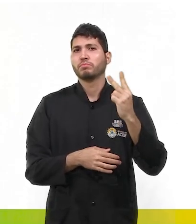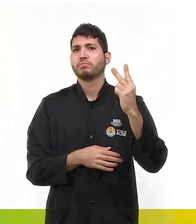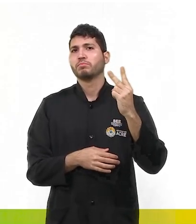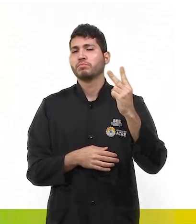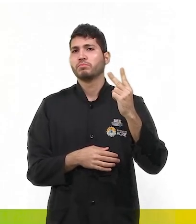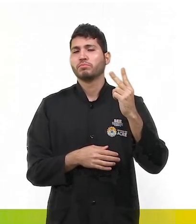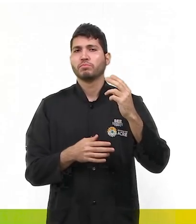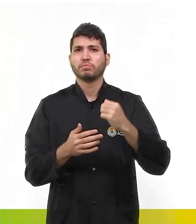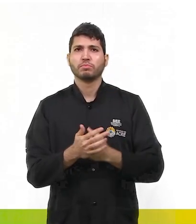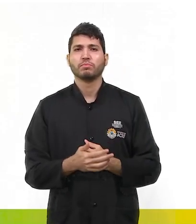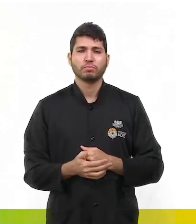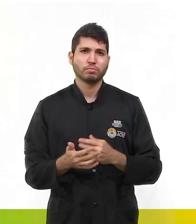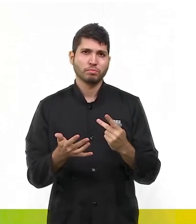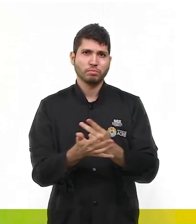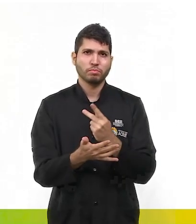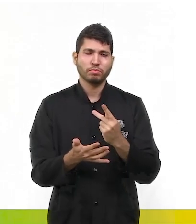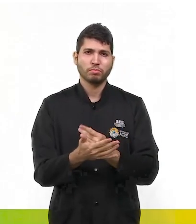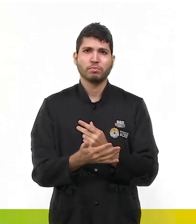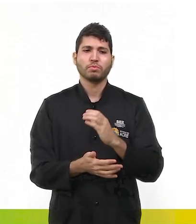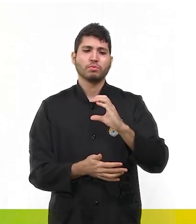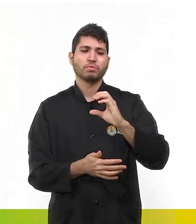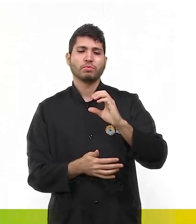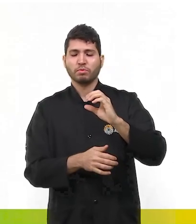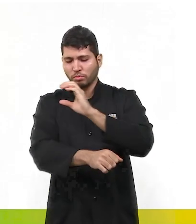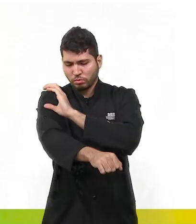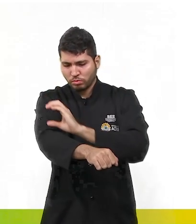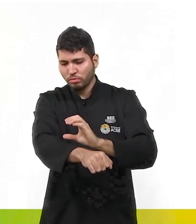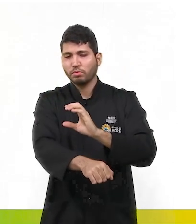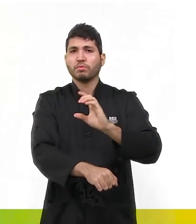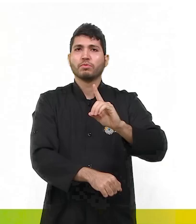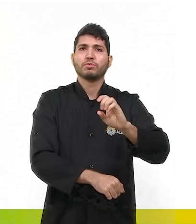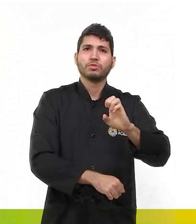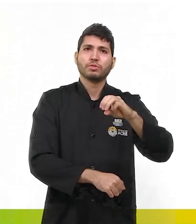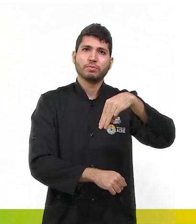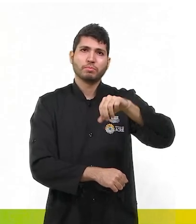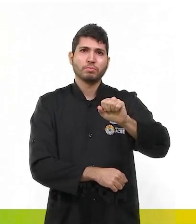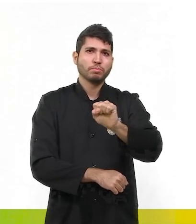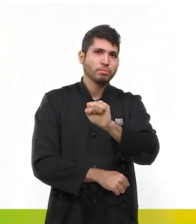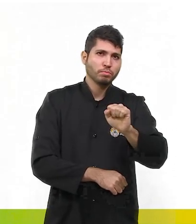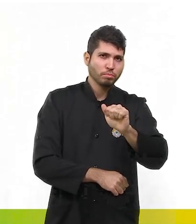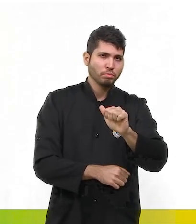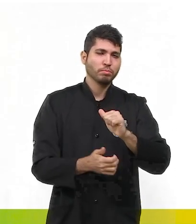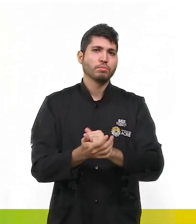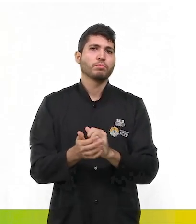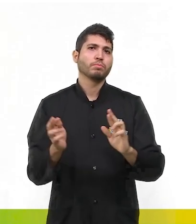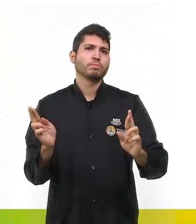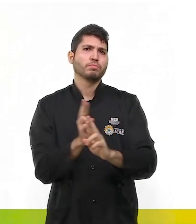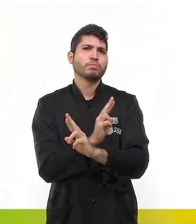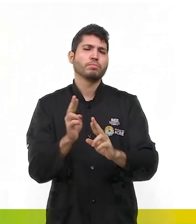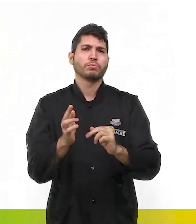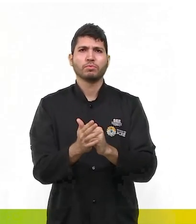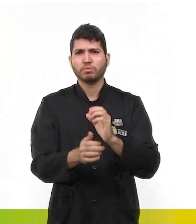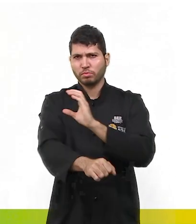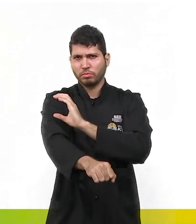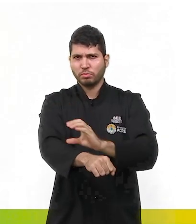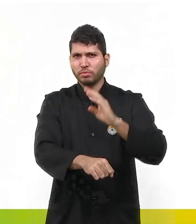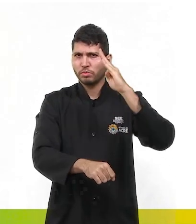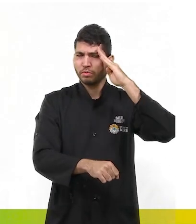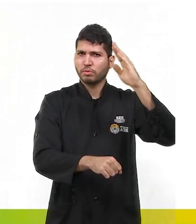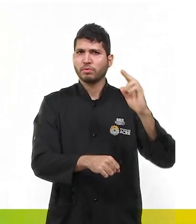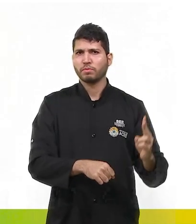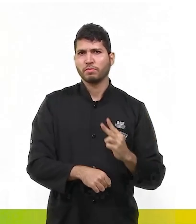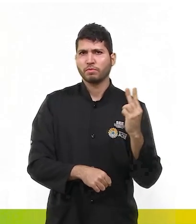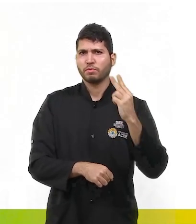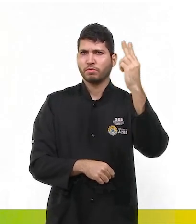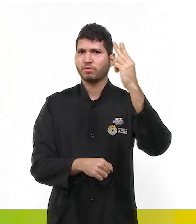pessoal. Quando a gente fala de cultura de massa nos dias atuais, a gente está falando de uma cultura principalmente que valoriza